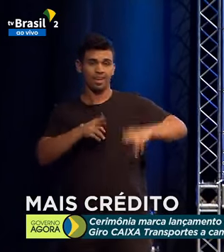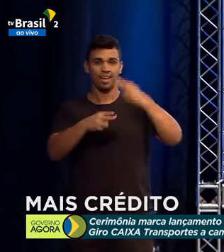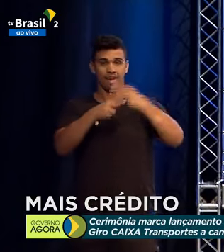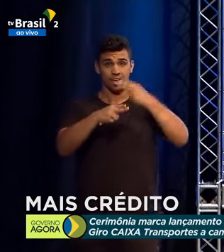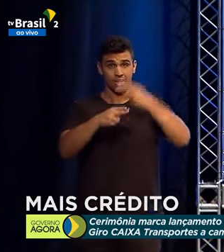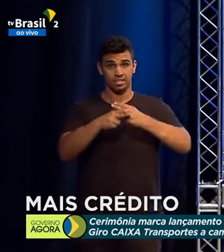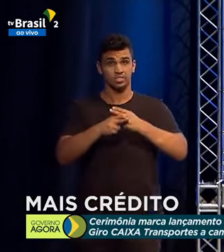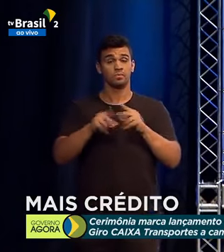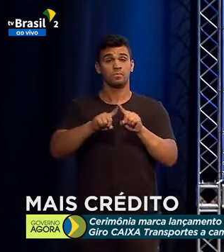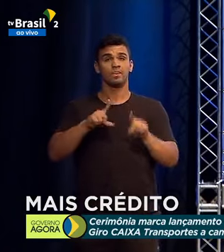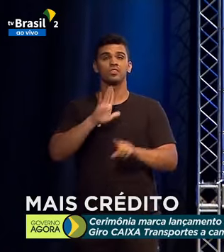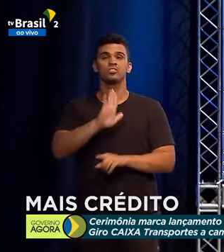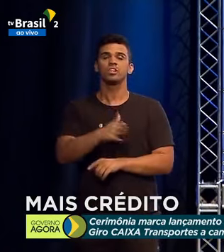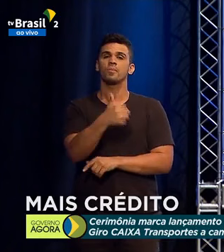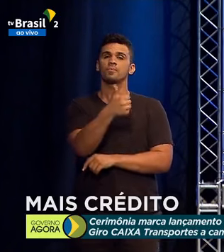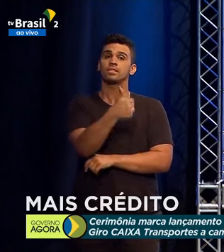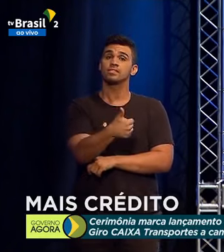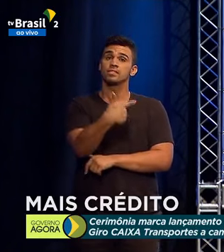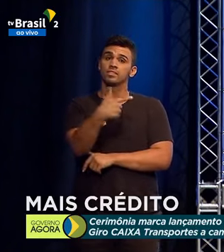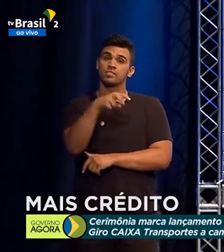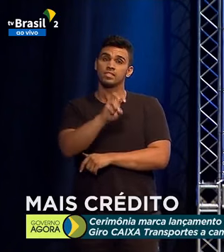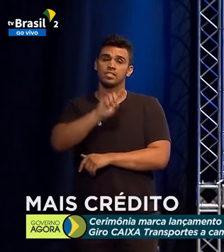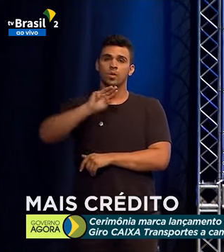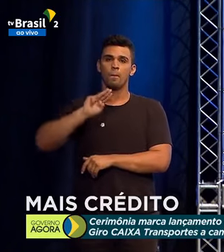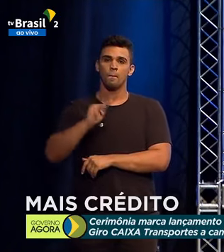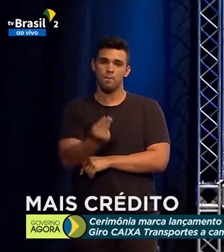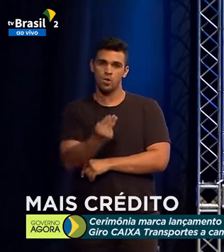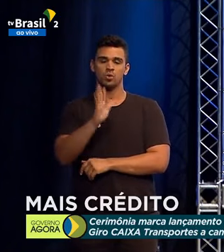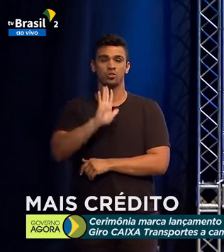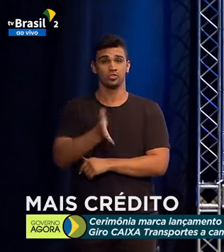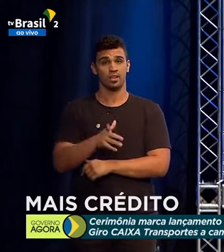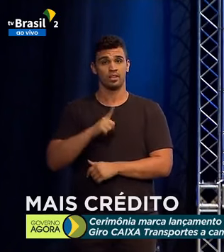vão mais de 125 leilões do PPI realizados, já se